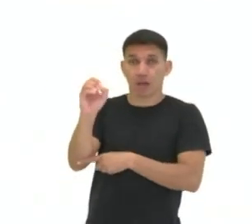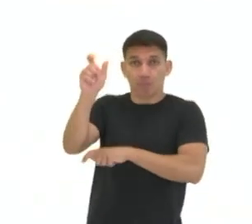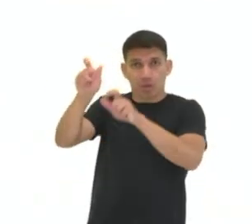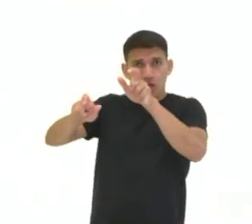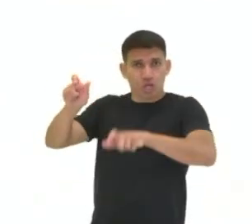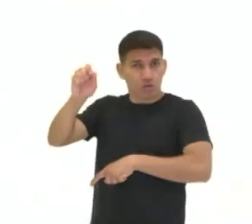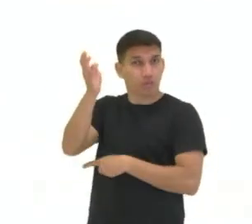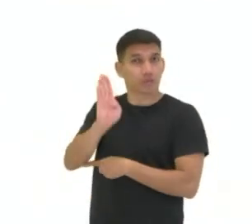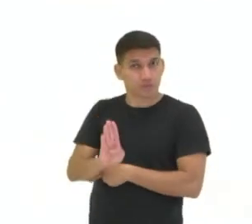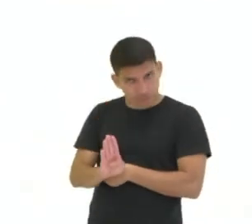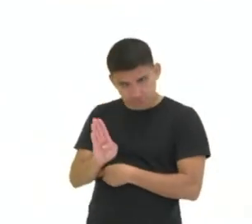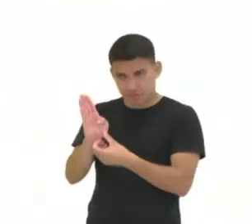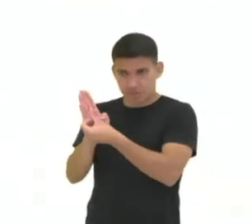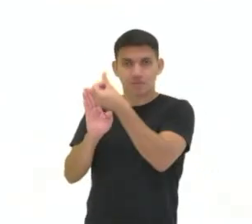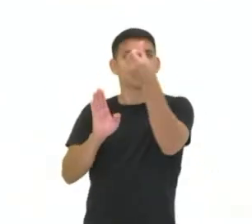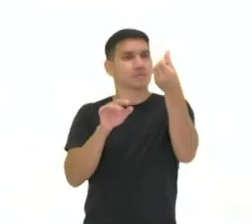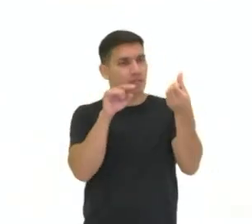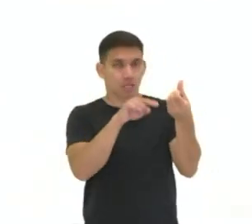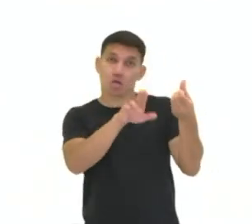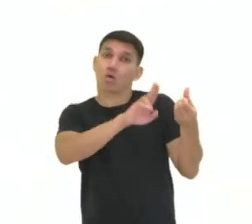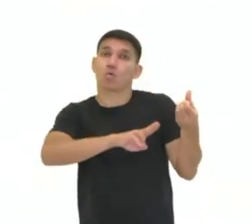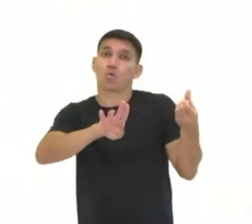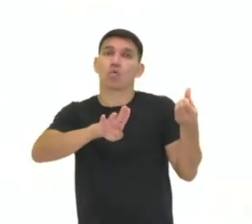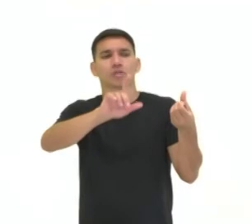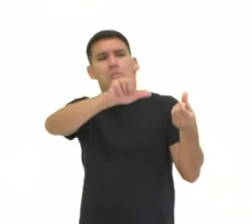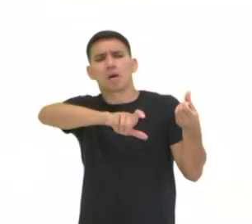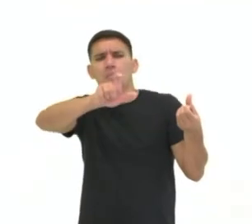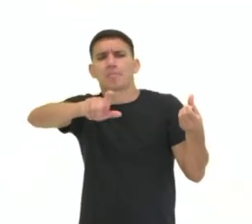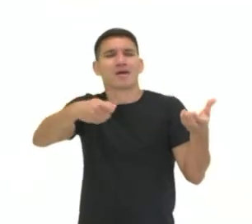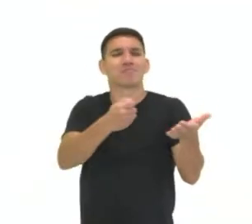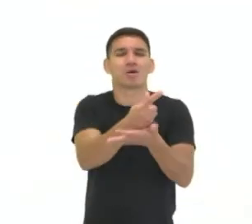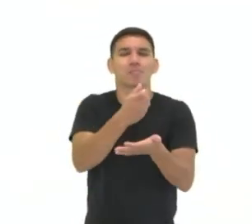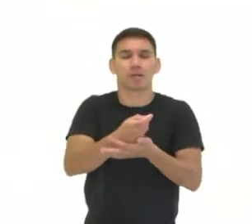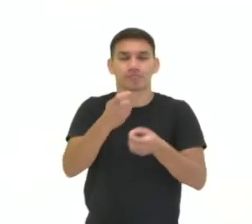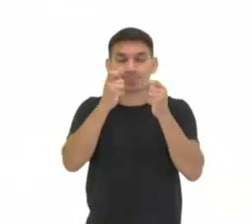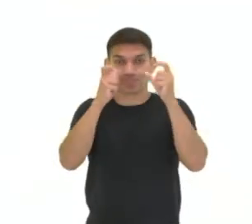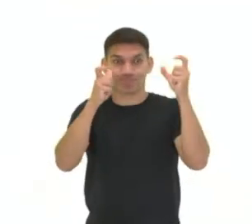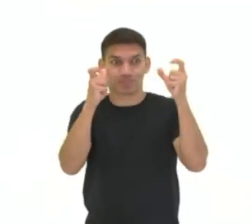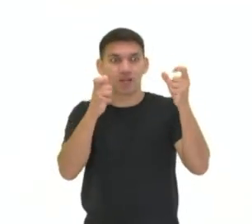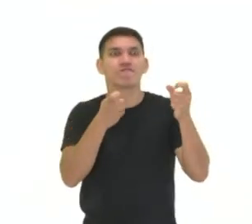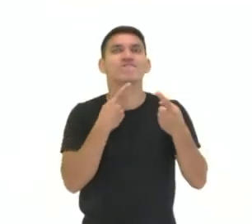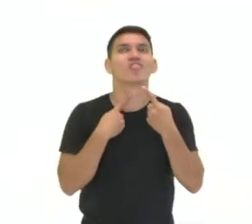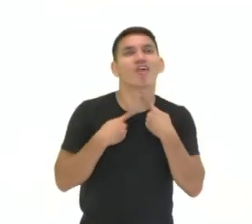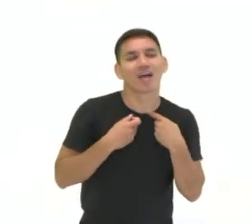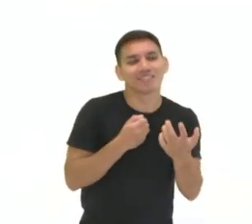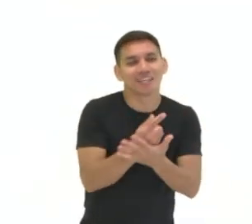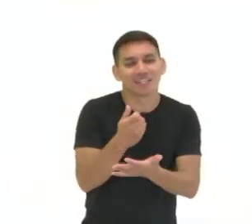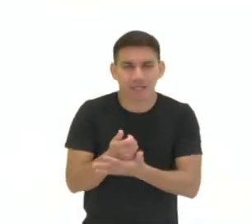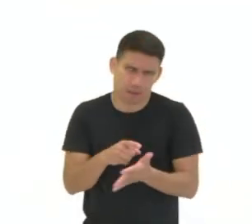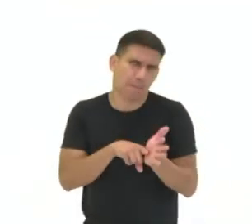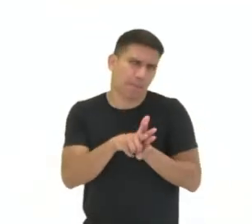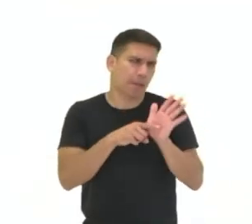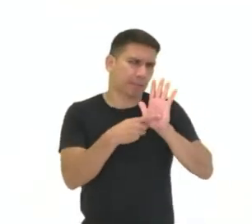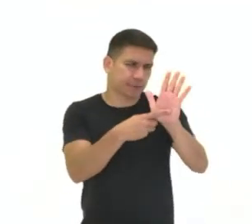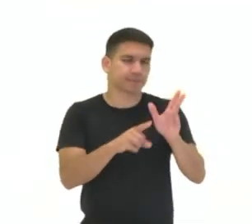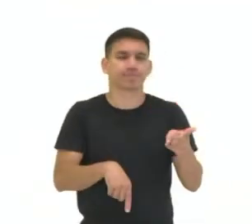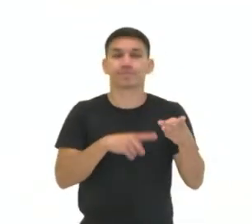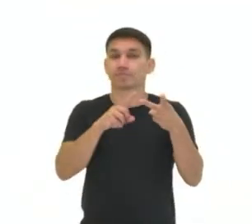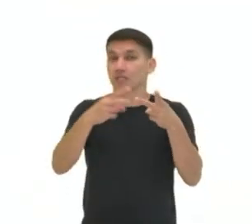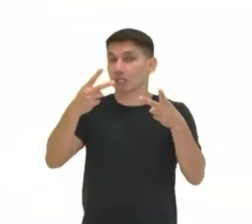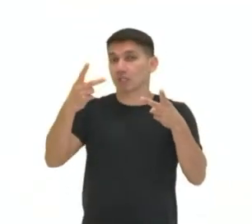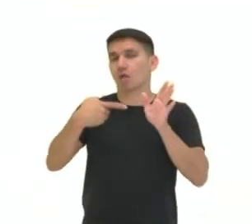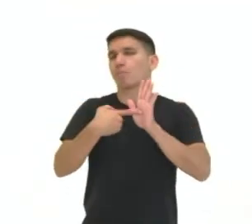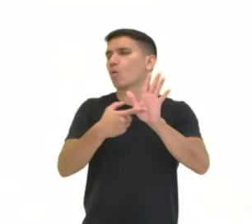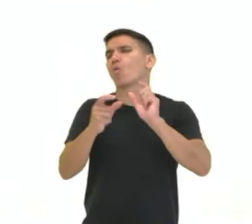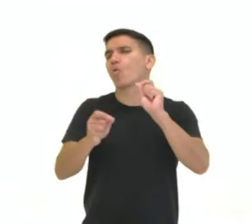6 usaram crédito por impulso para compras, diz pesquisa. E na segunda manchete nós temos a afirmação: